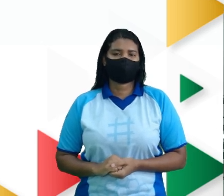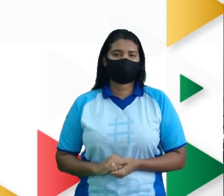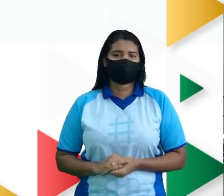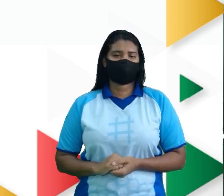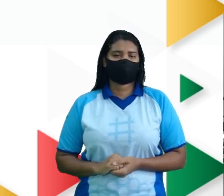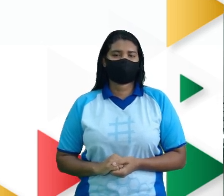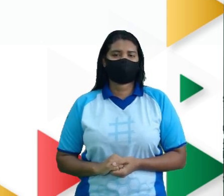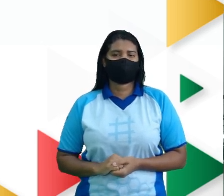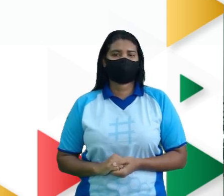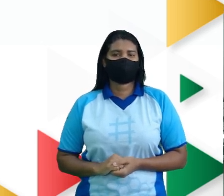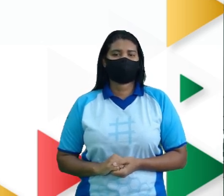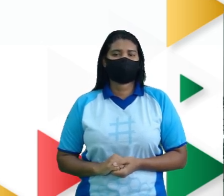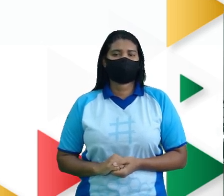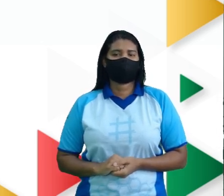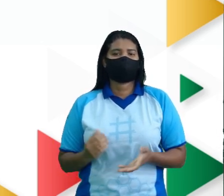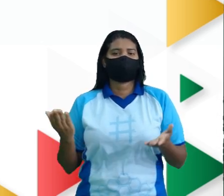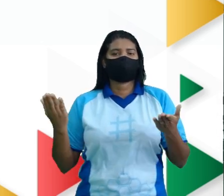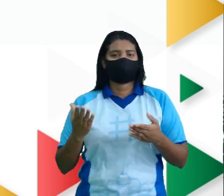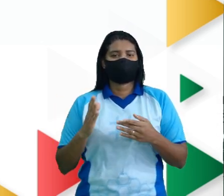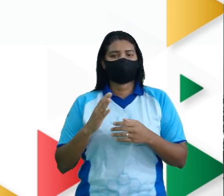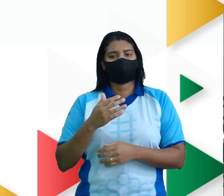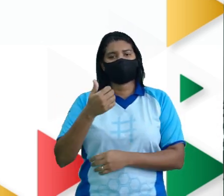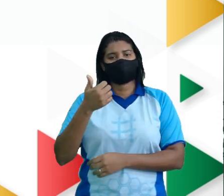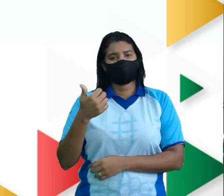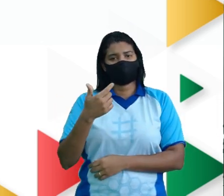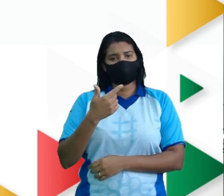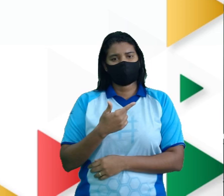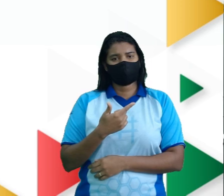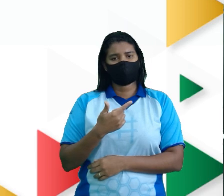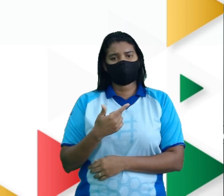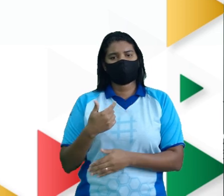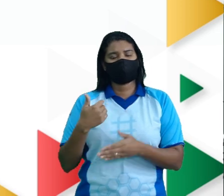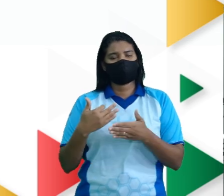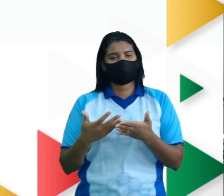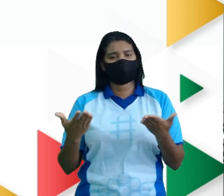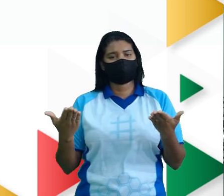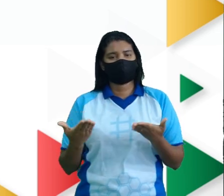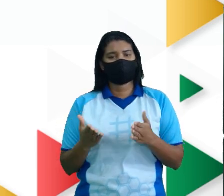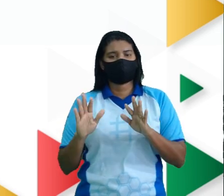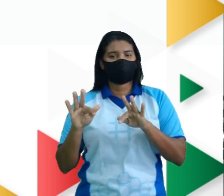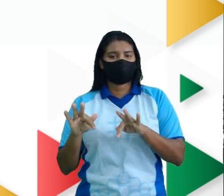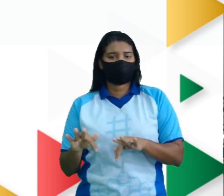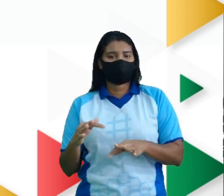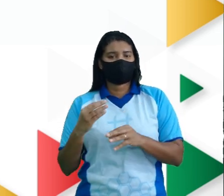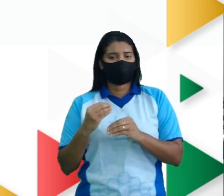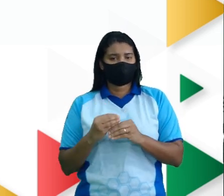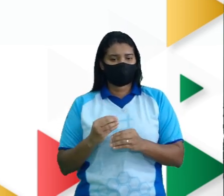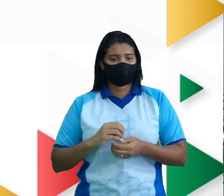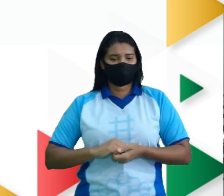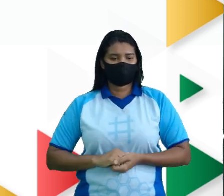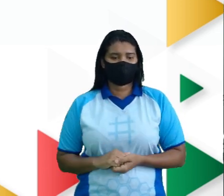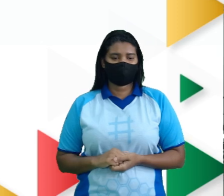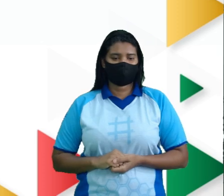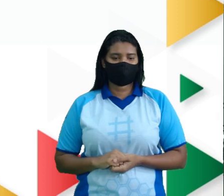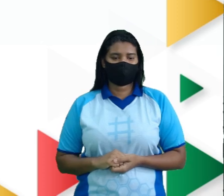tá claro? Então, nota 1 e 2. Aí o próximo passo, no finalzinho desse